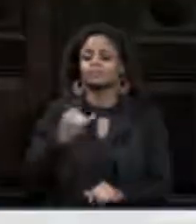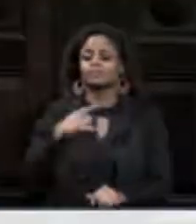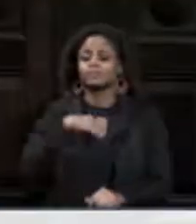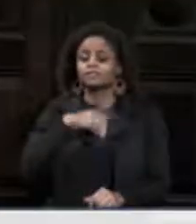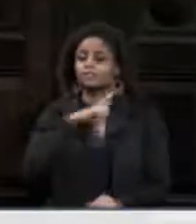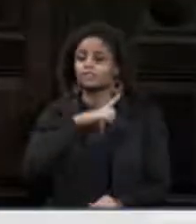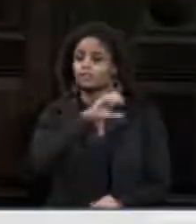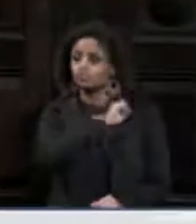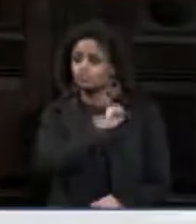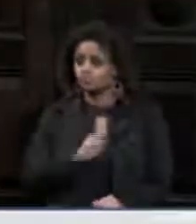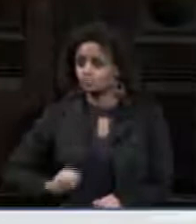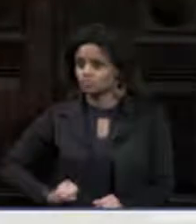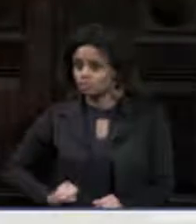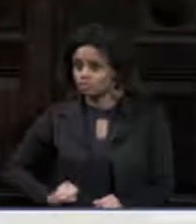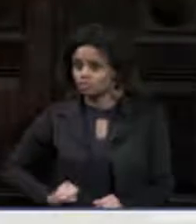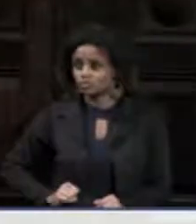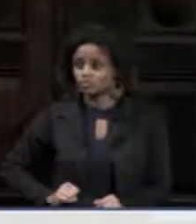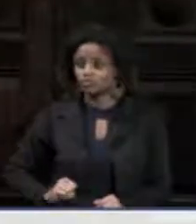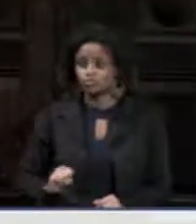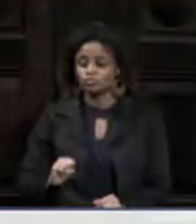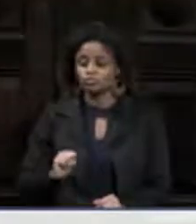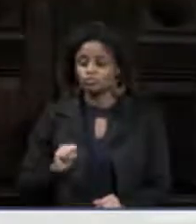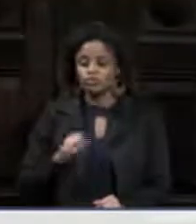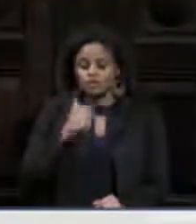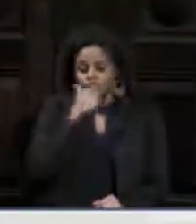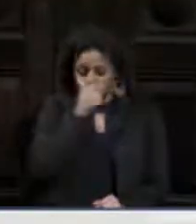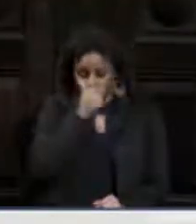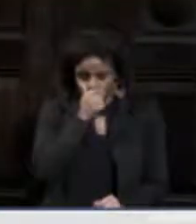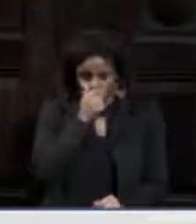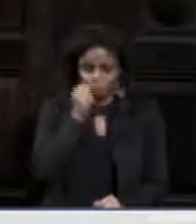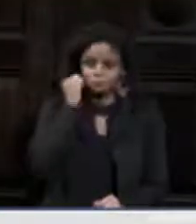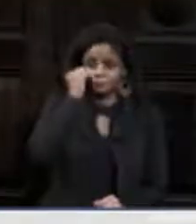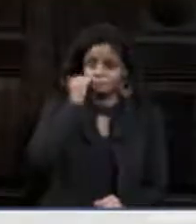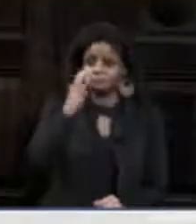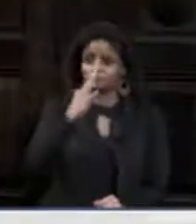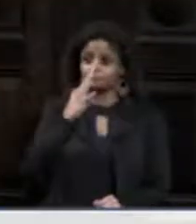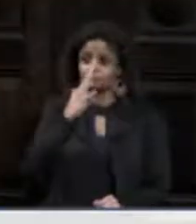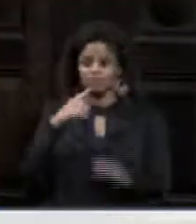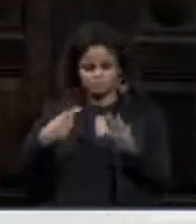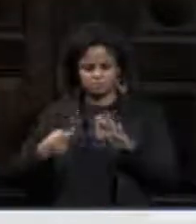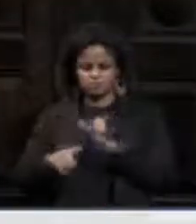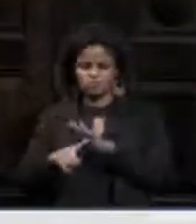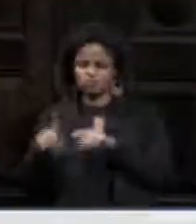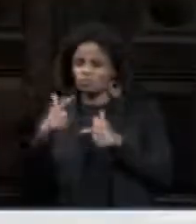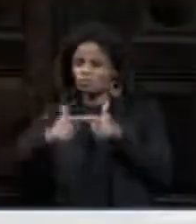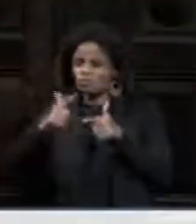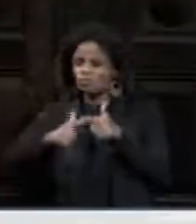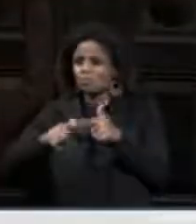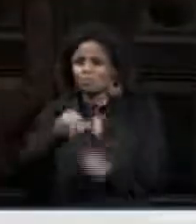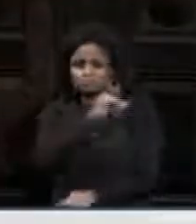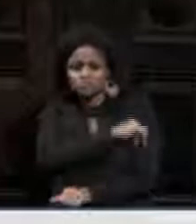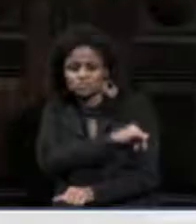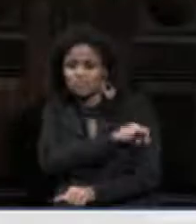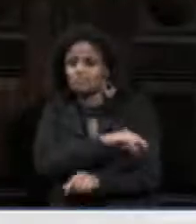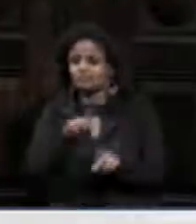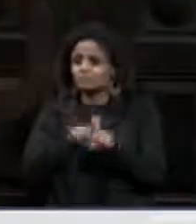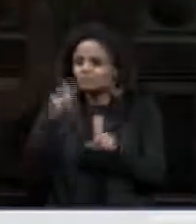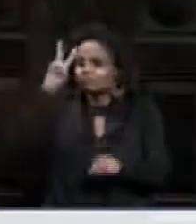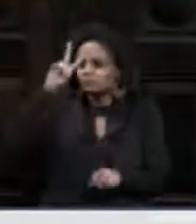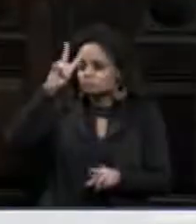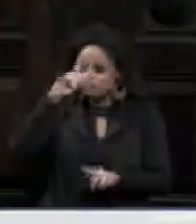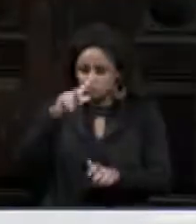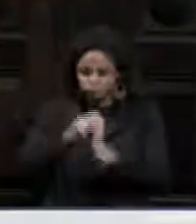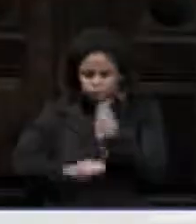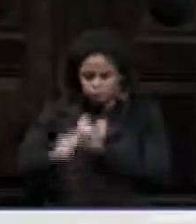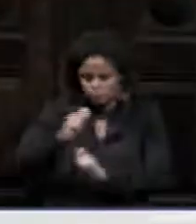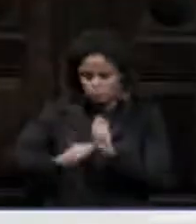a política do Estado, que conhece com profundidade a geografia, a história, a economia, e um ser